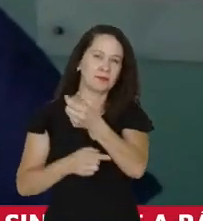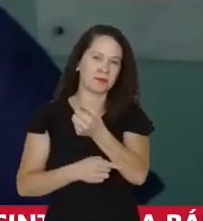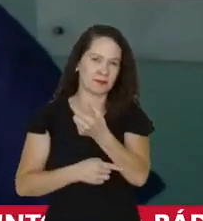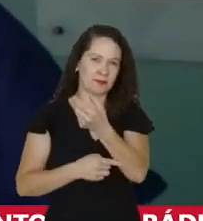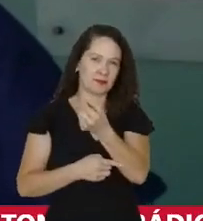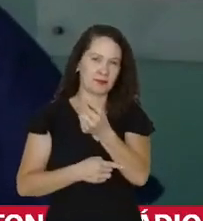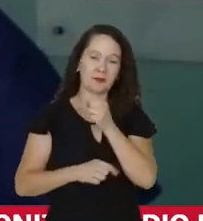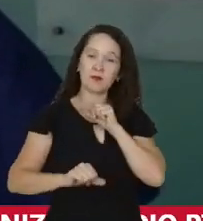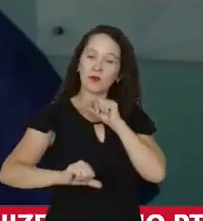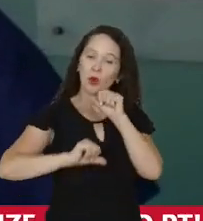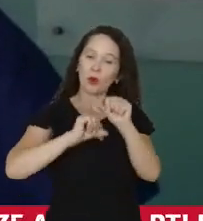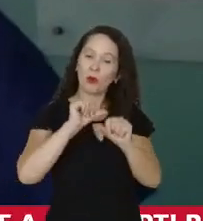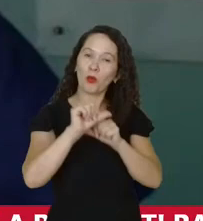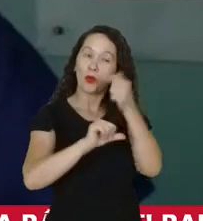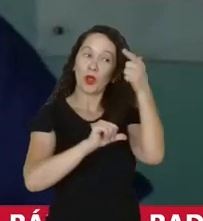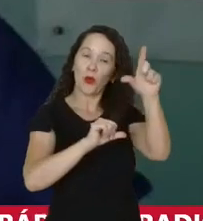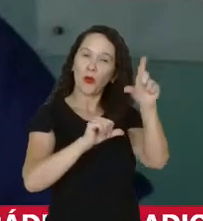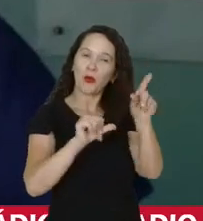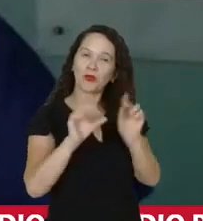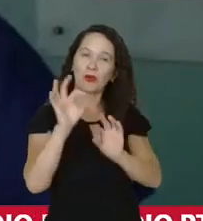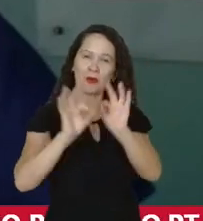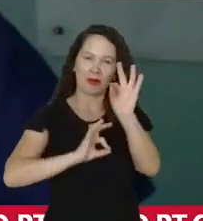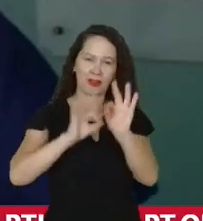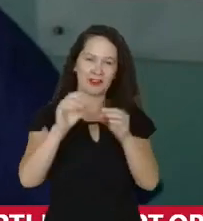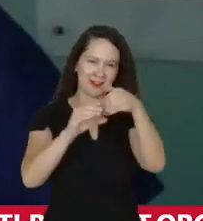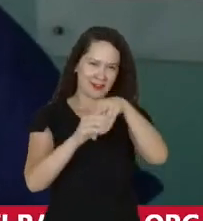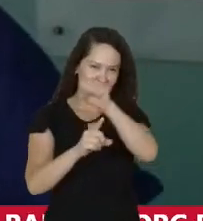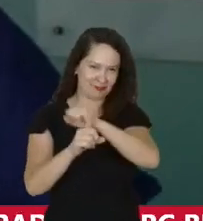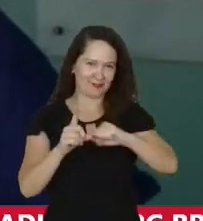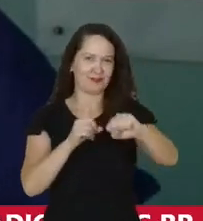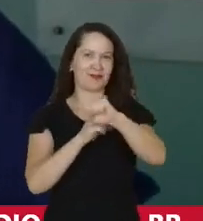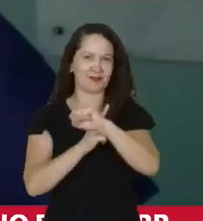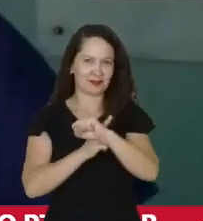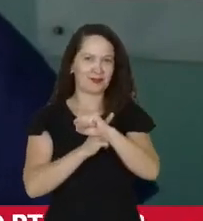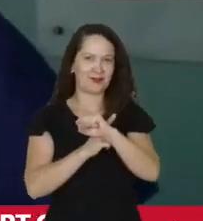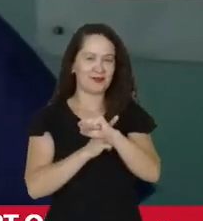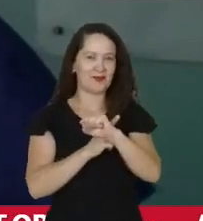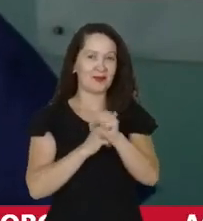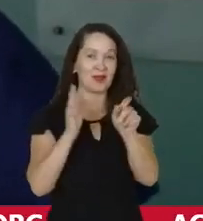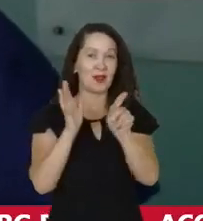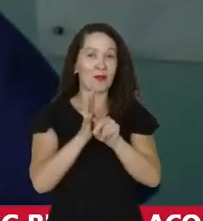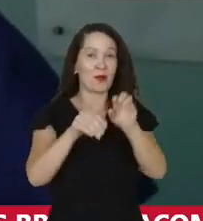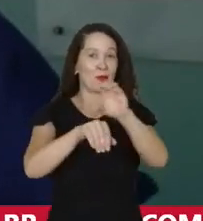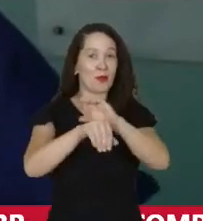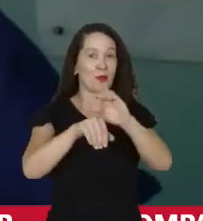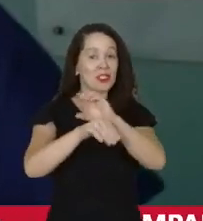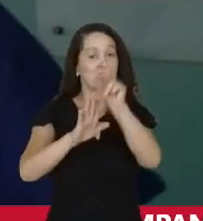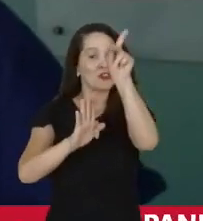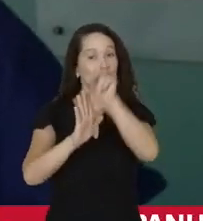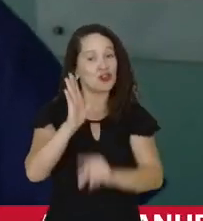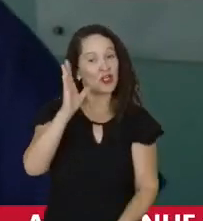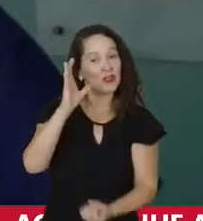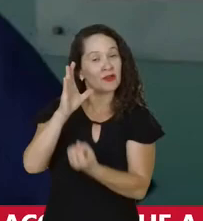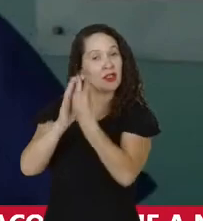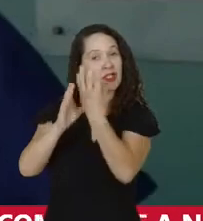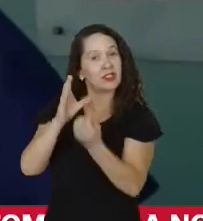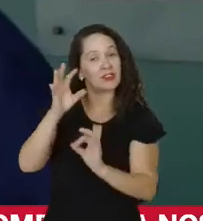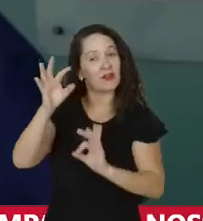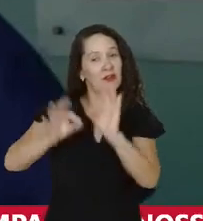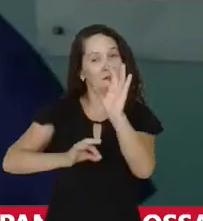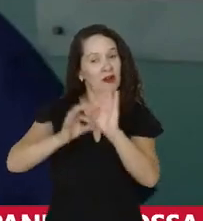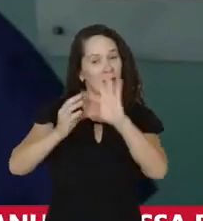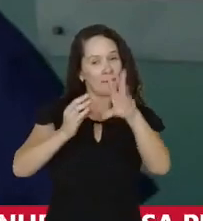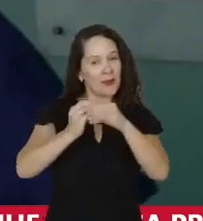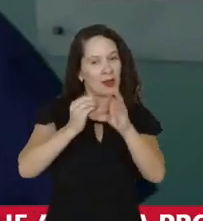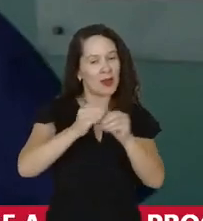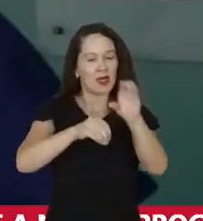isso toma uma outra forma nessa figura da Constituição de direitos, né? Mais também